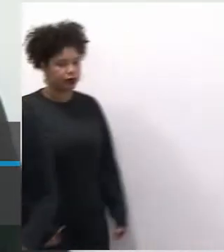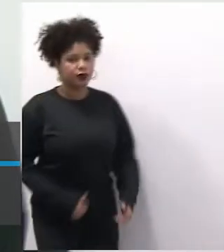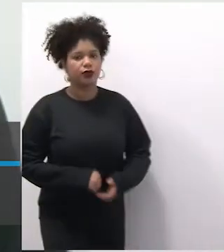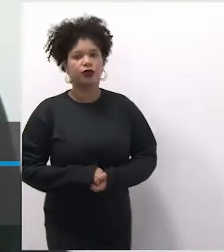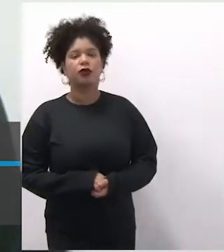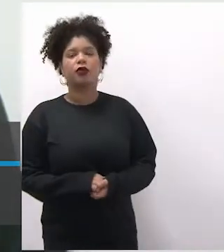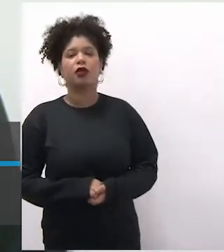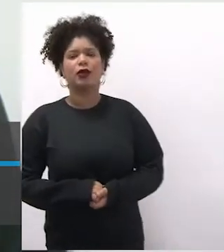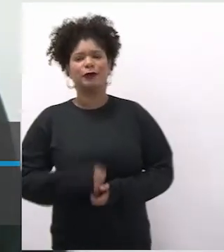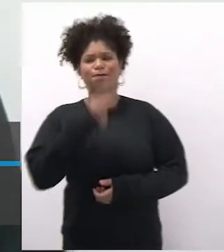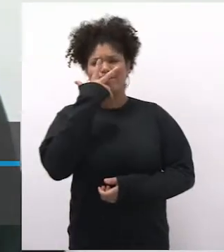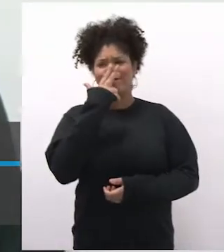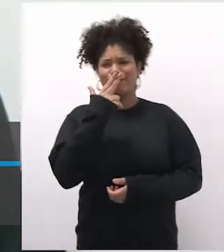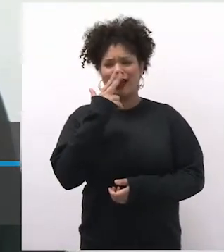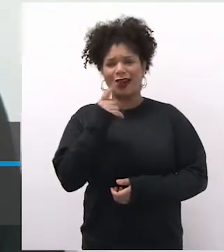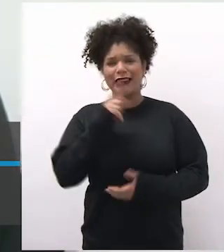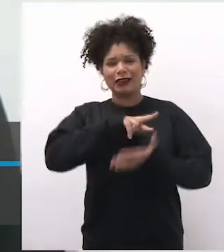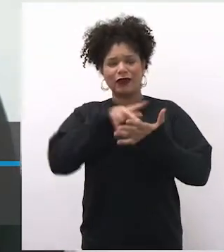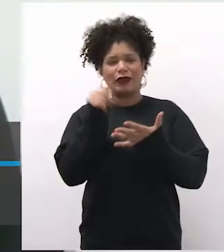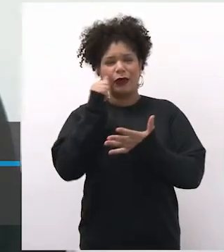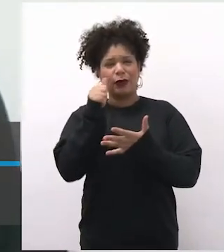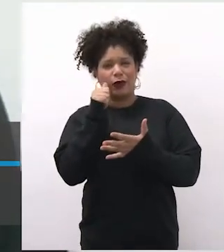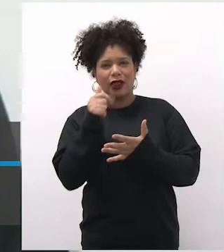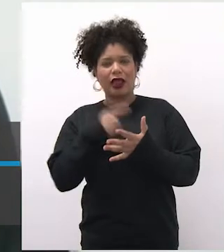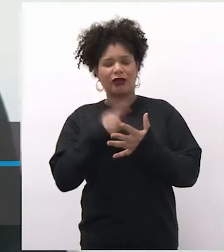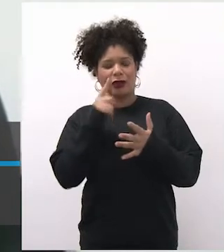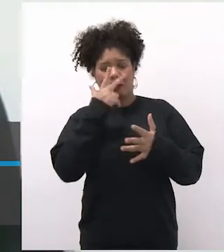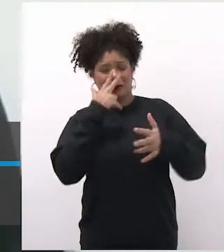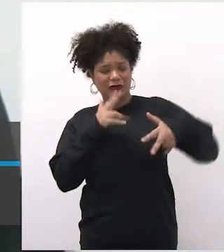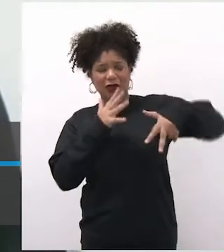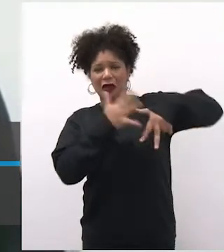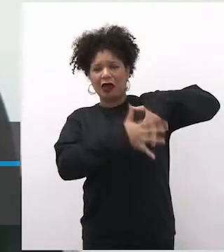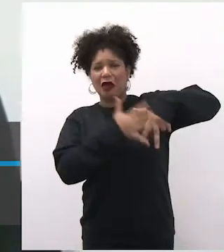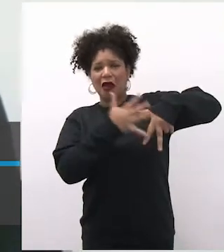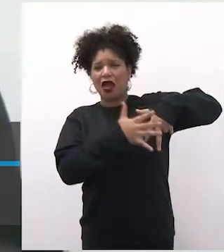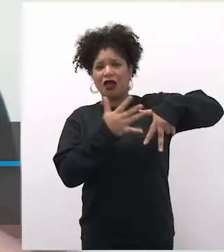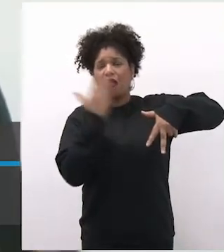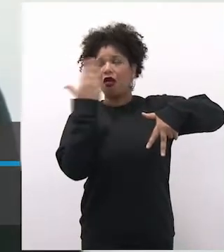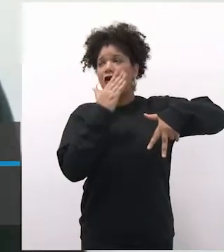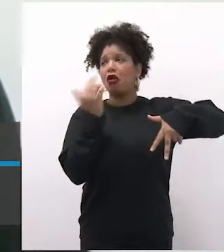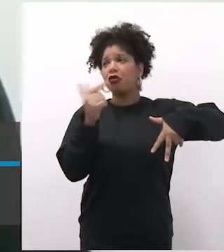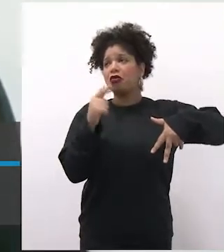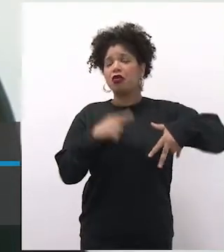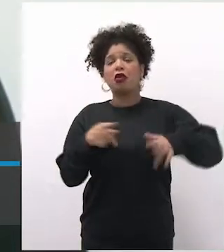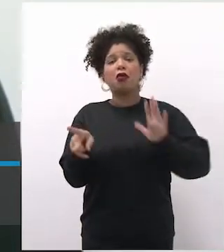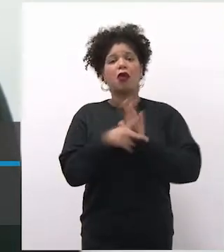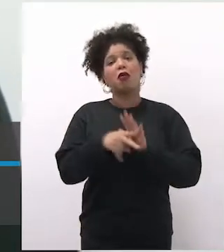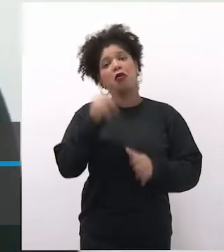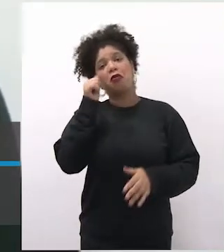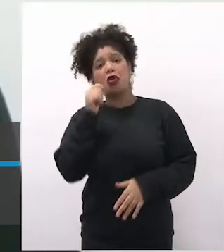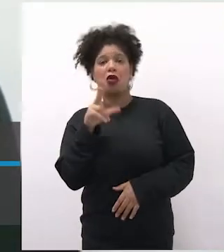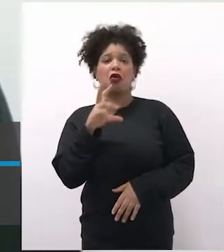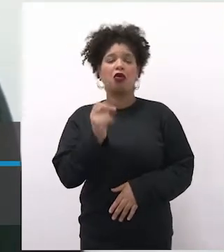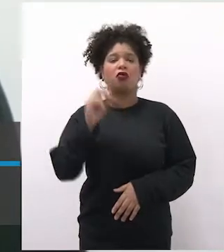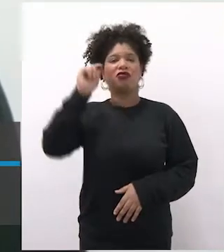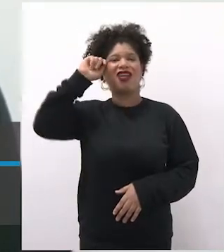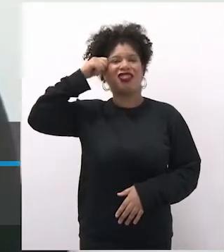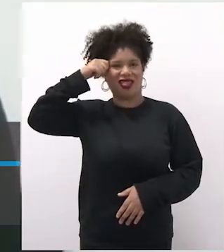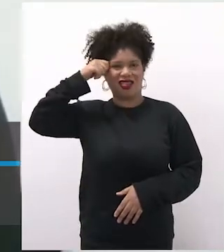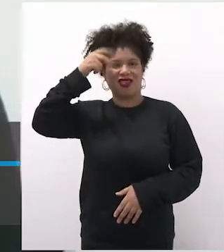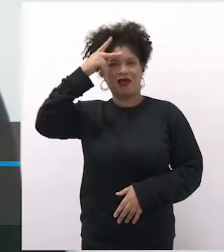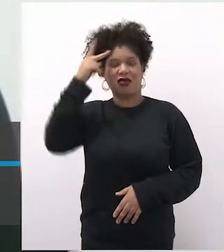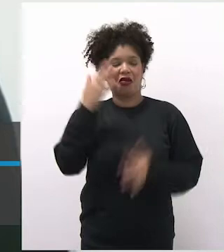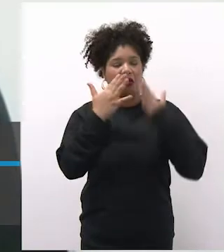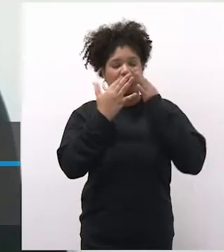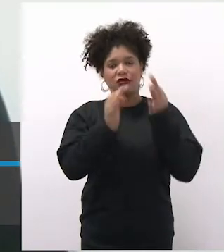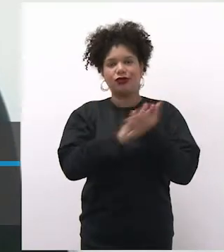negra. Então, assim, quando a gente ouve alguém dizer obrigada por me lembrar deste meu lugar de pertencimento, nos